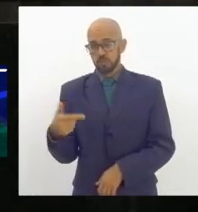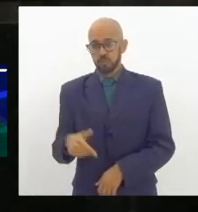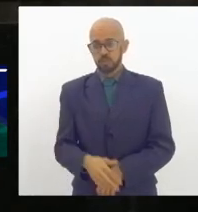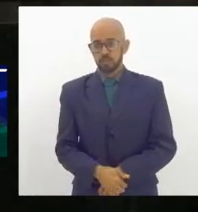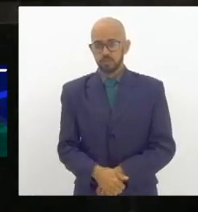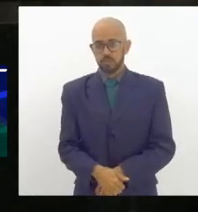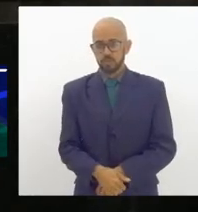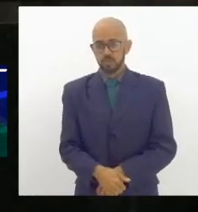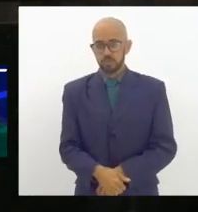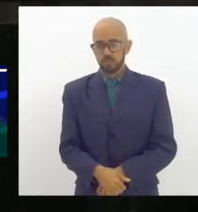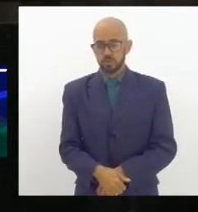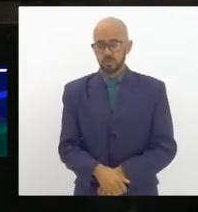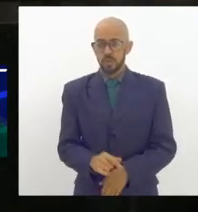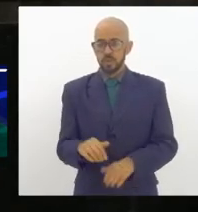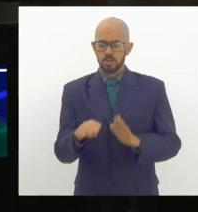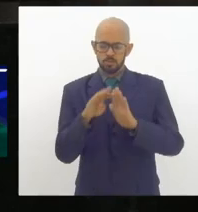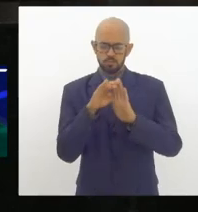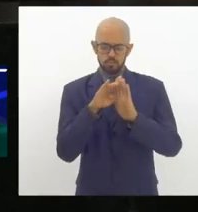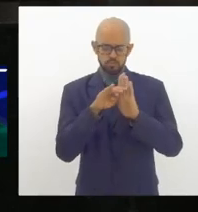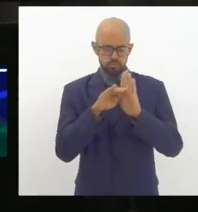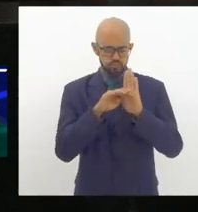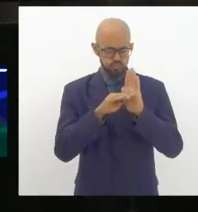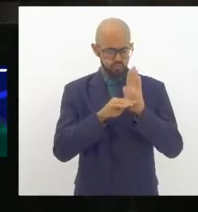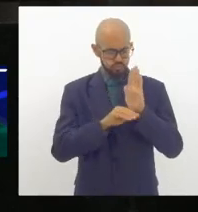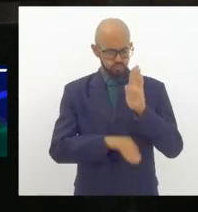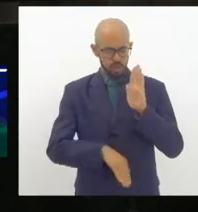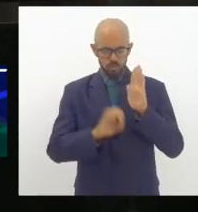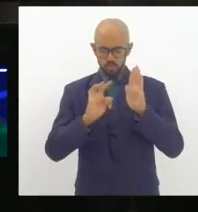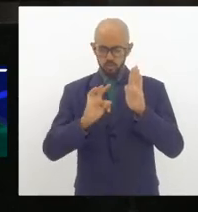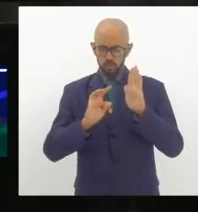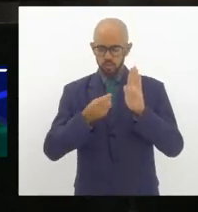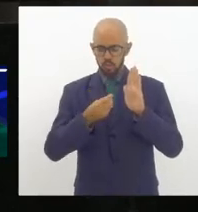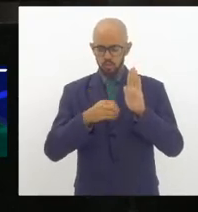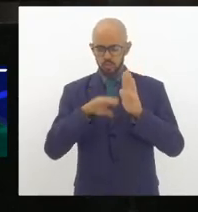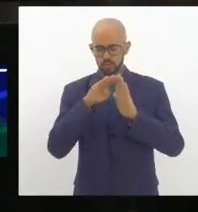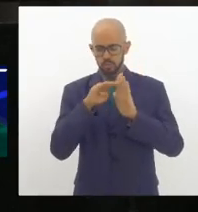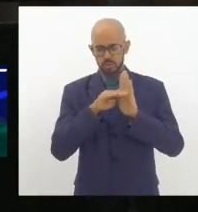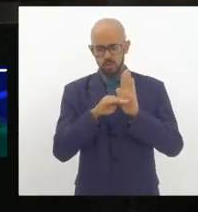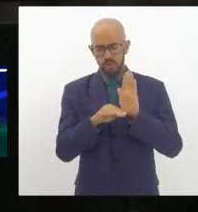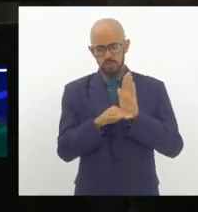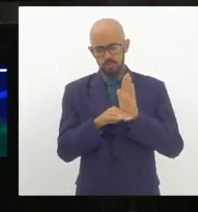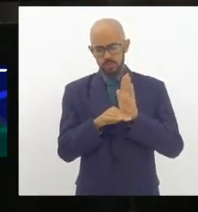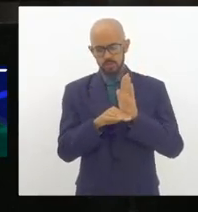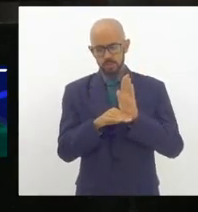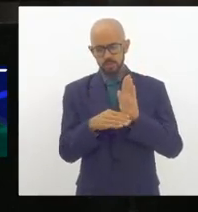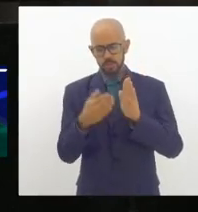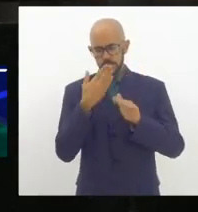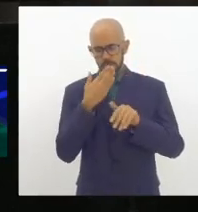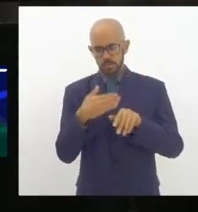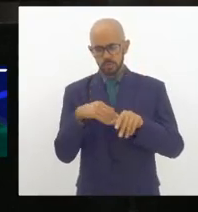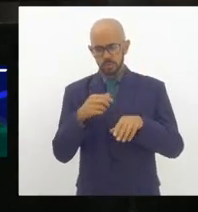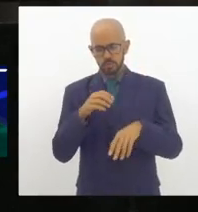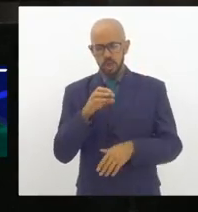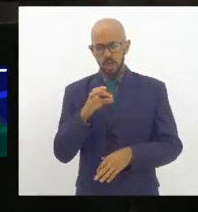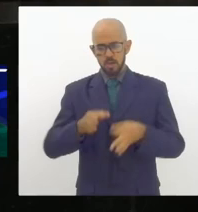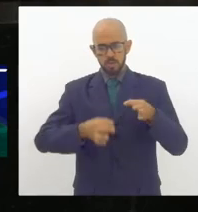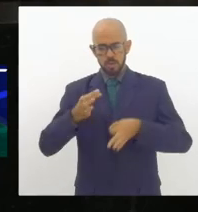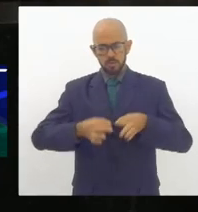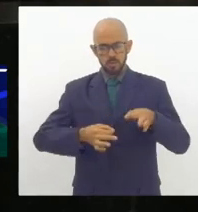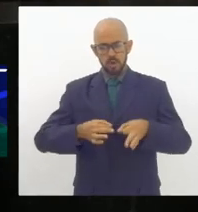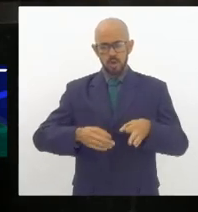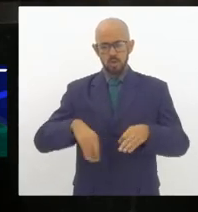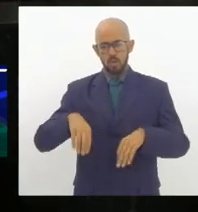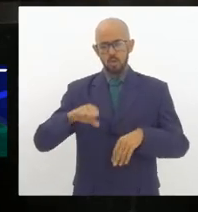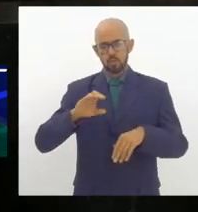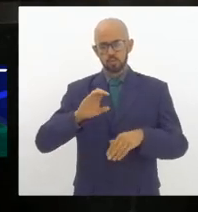aí então listado todos esses programas e pedindo o Tribunal de